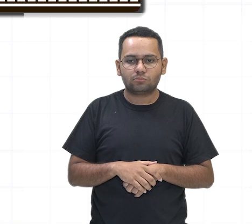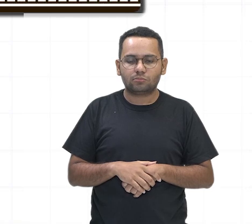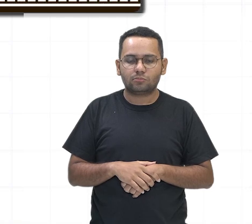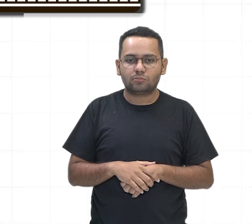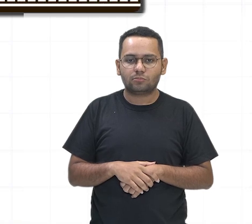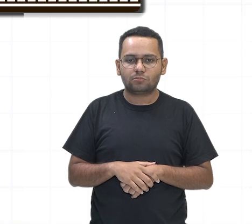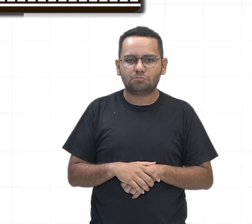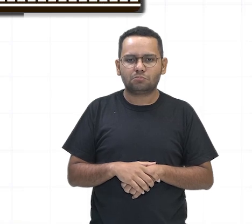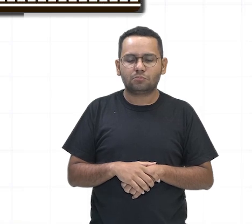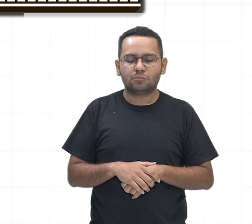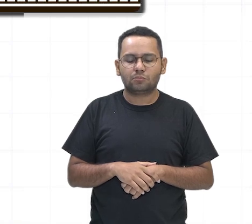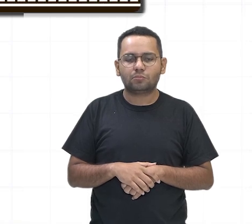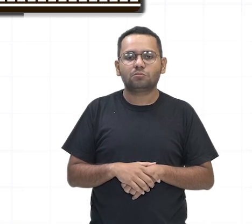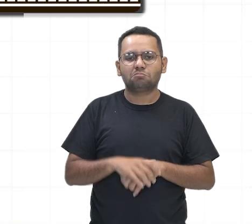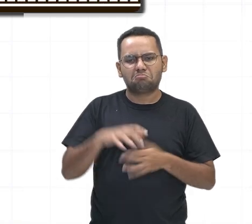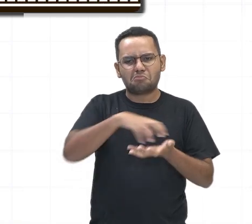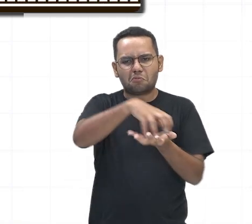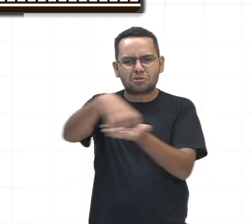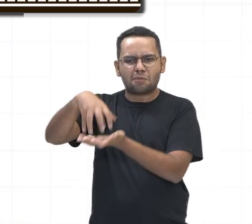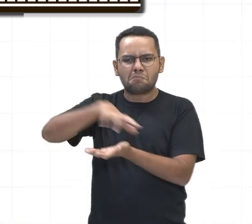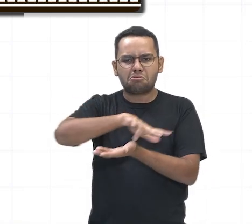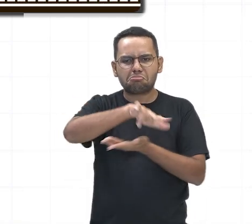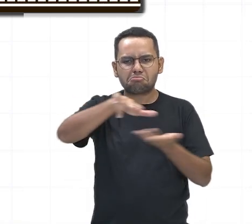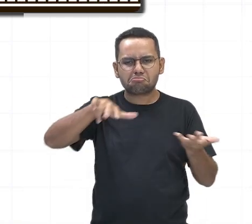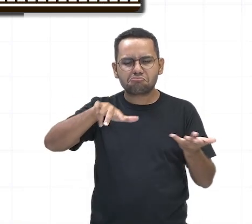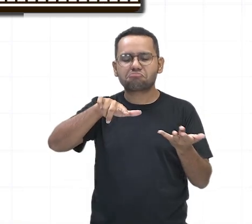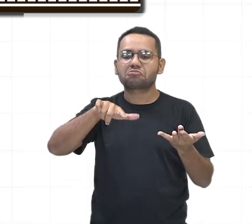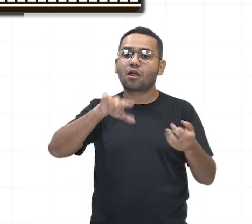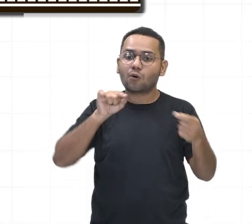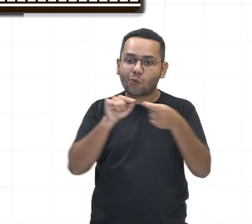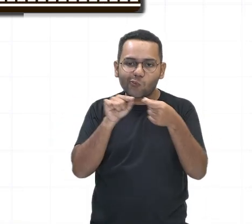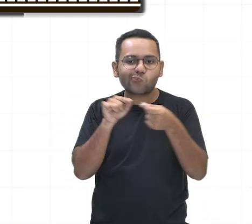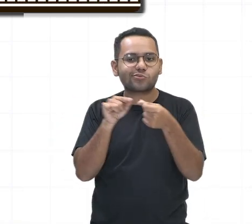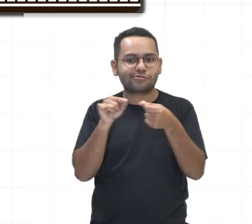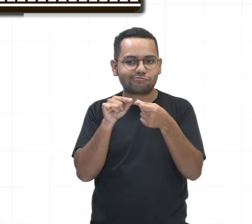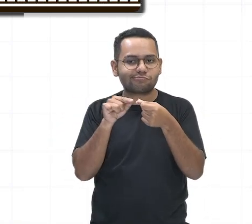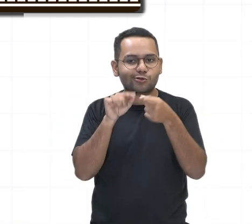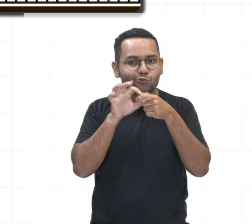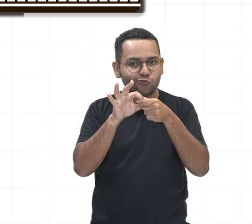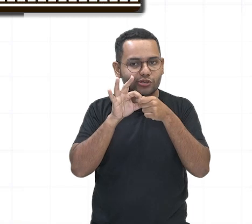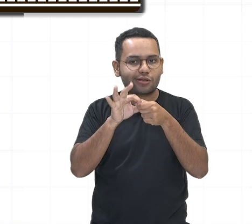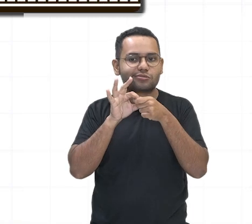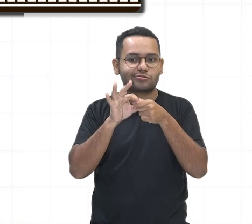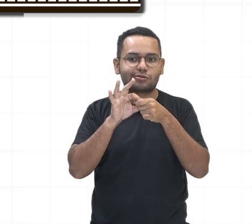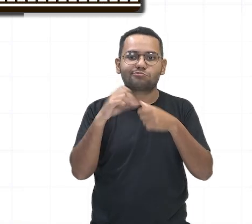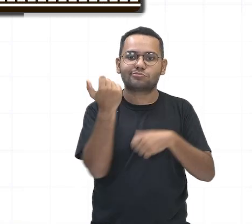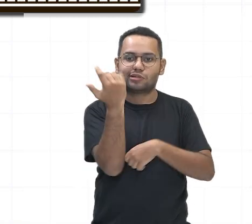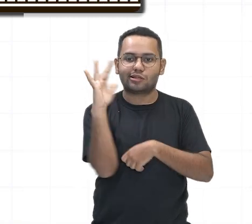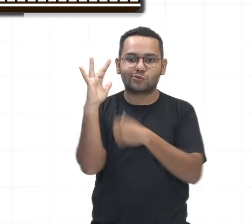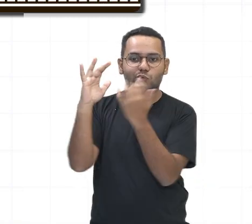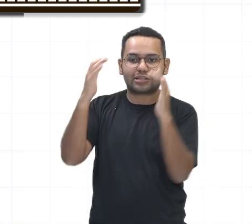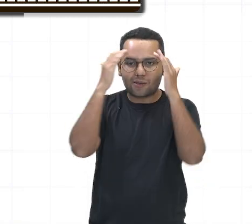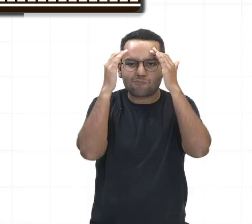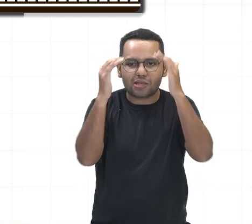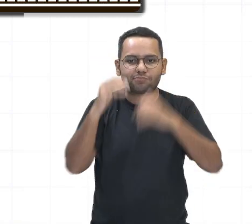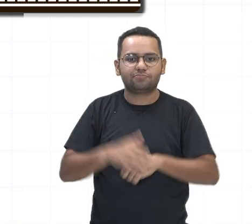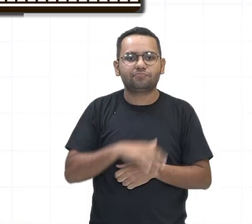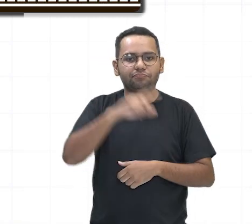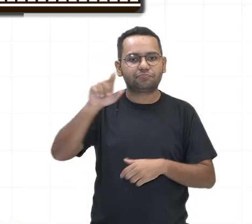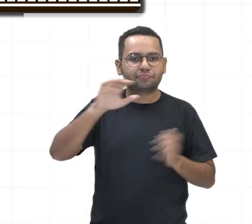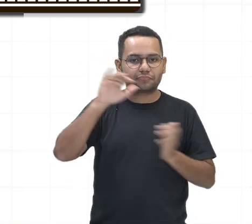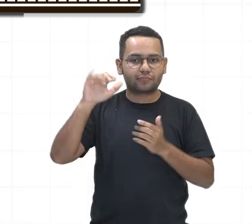com a natureza. Segundo, que todos os rituais e cerimônias são visibilizados e são, na